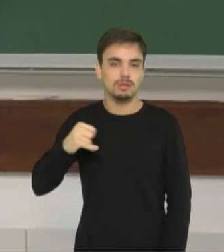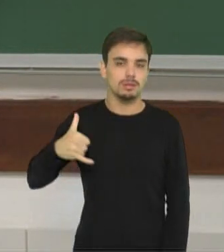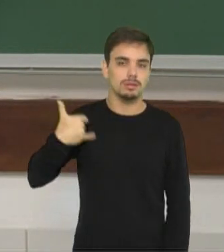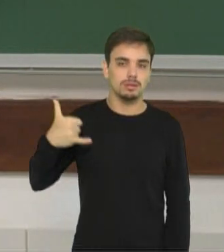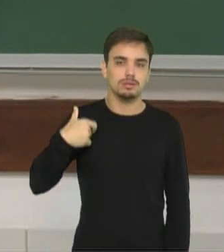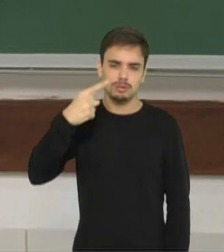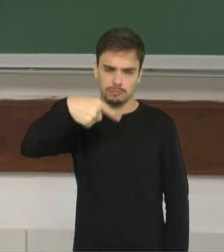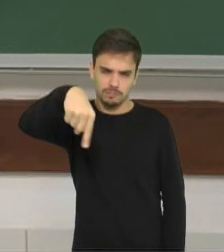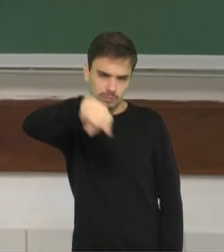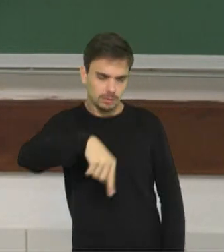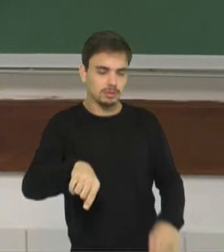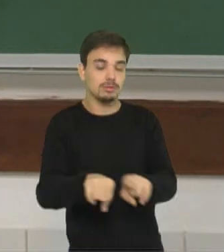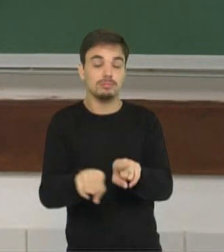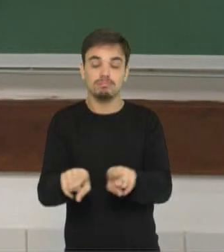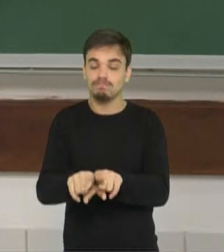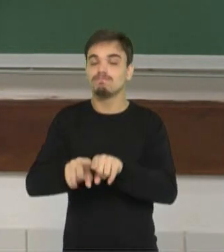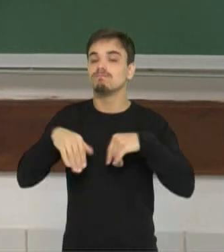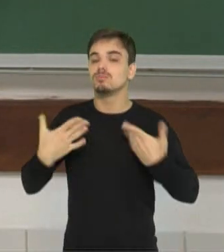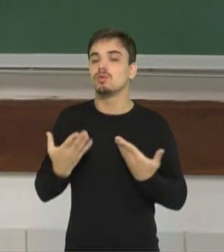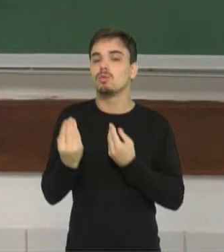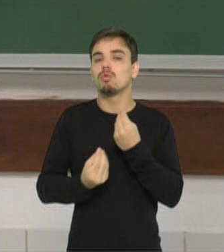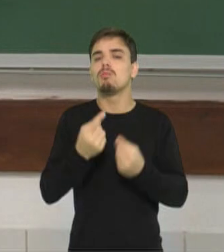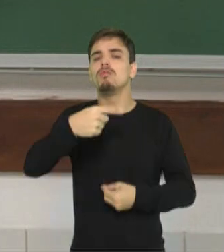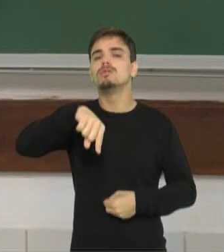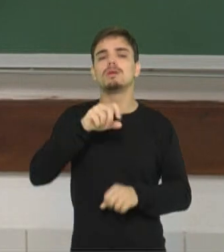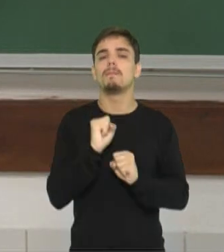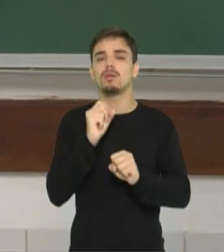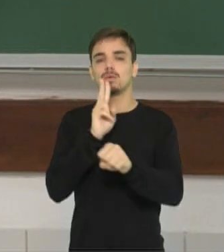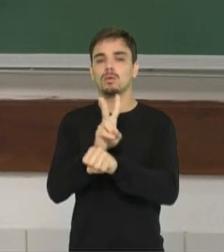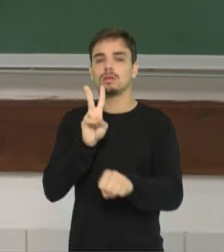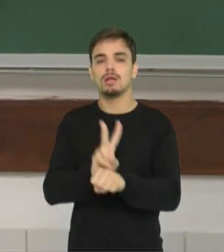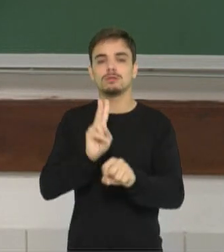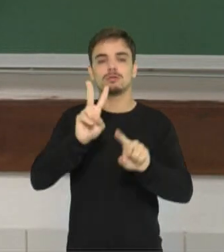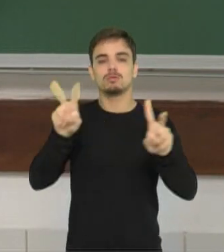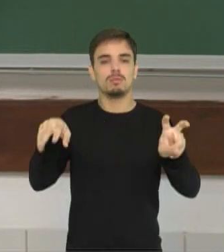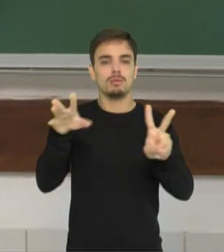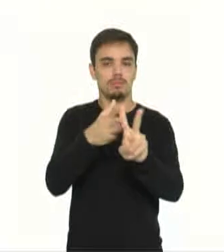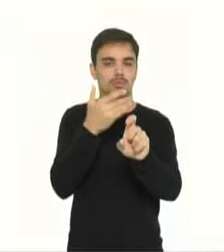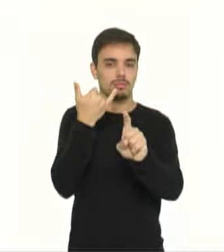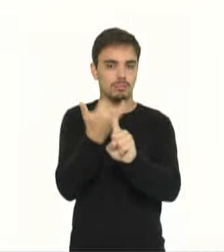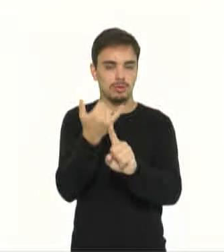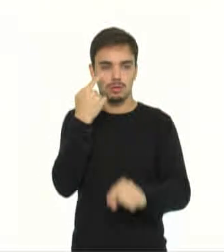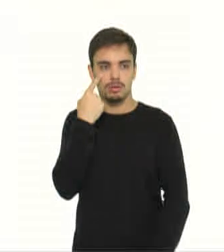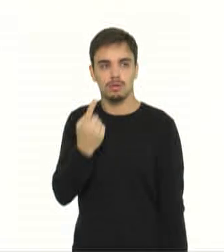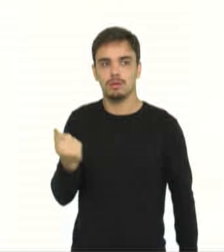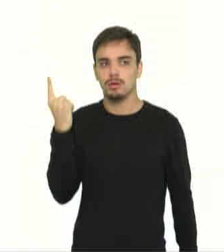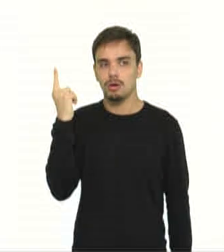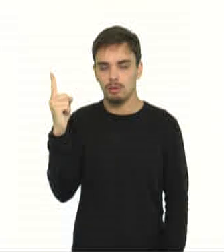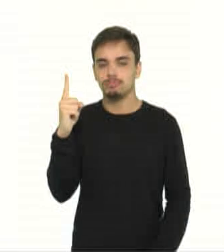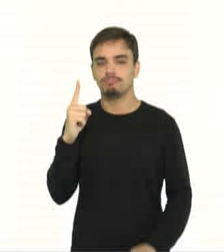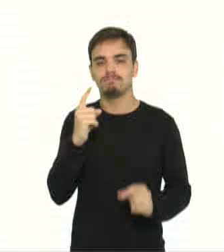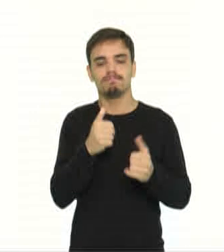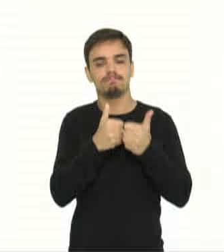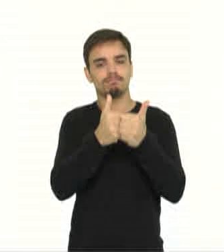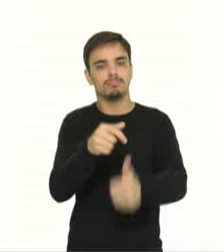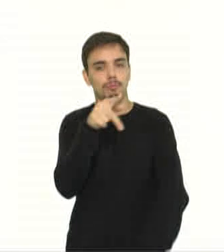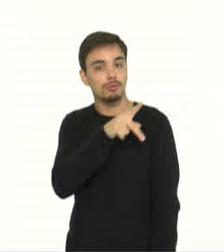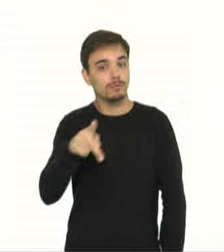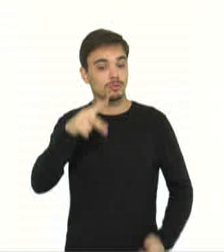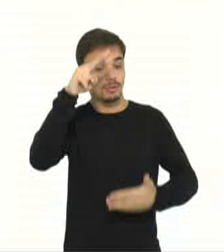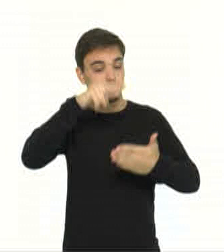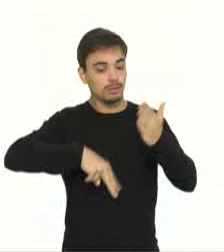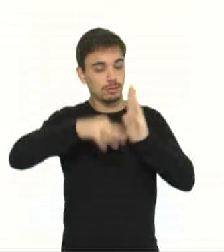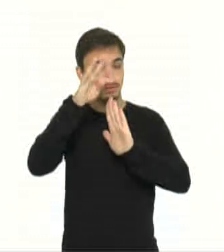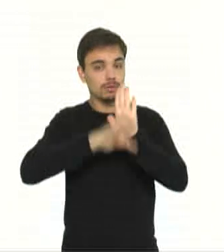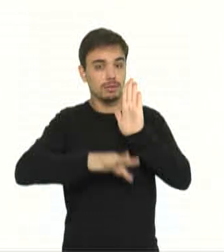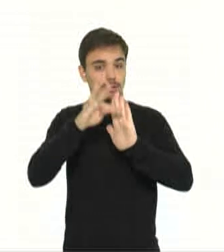de vocês, então como você pode se proteger contra o cyberbullying? A good way to prevent cyberbullying is to be vigilant